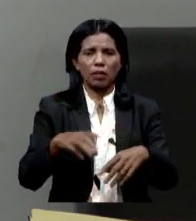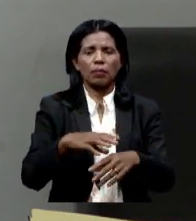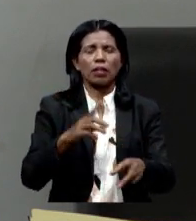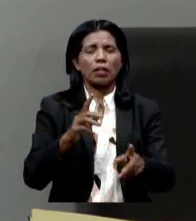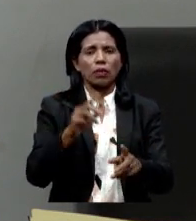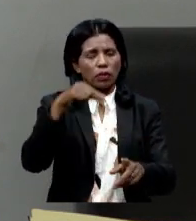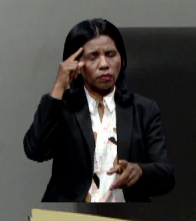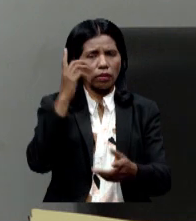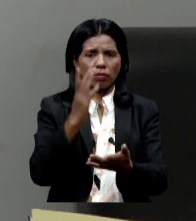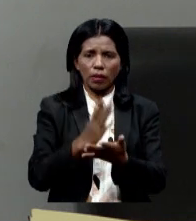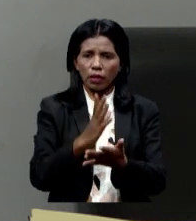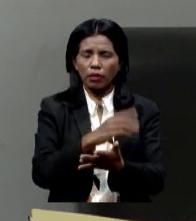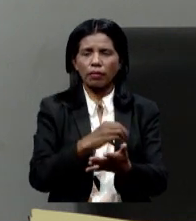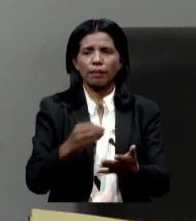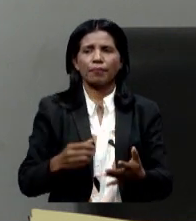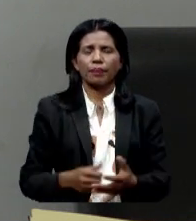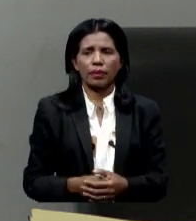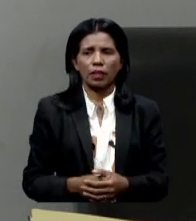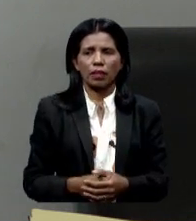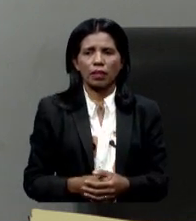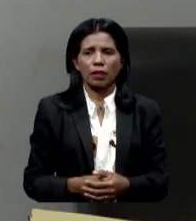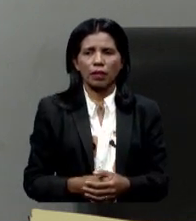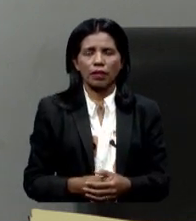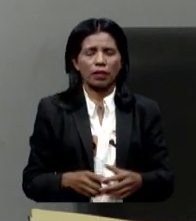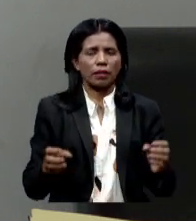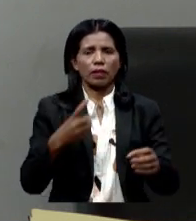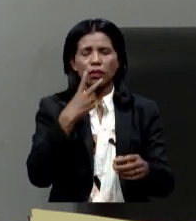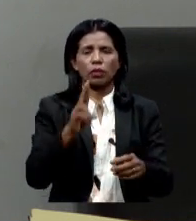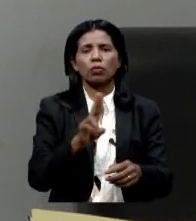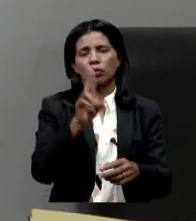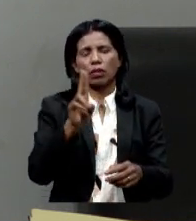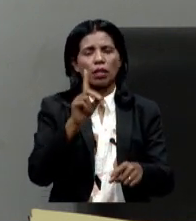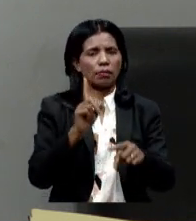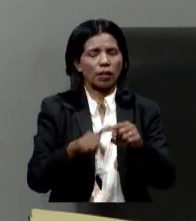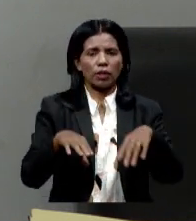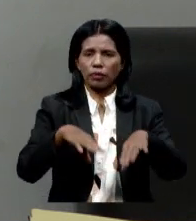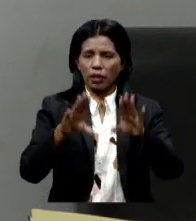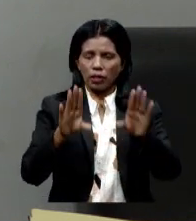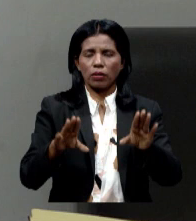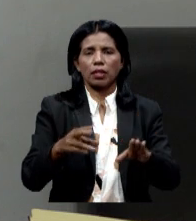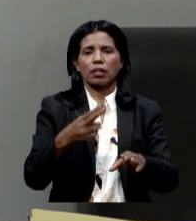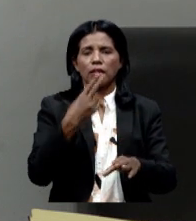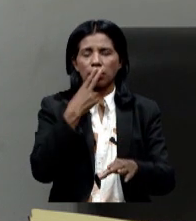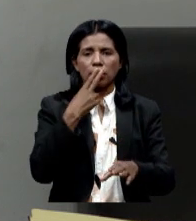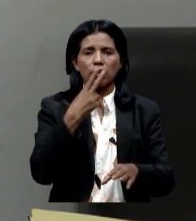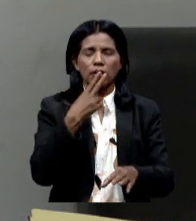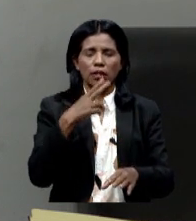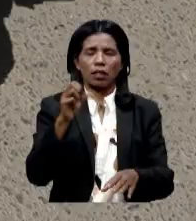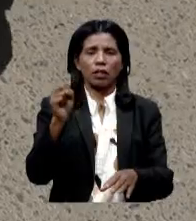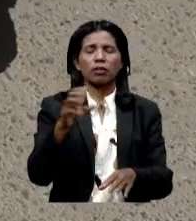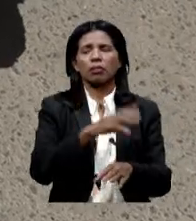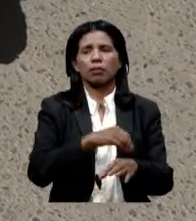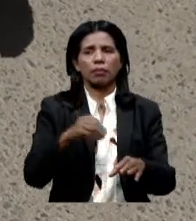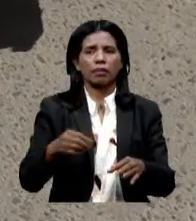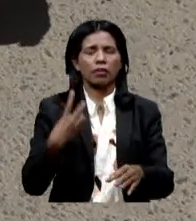ita establishment cerne belian mayoria la komersializan tabak ilisit or sirkulasan tabak ilisit ni bawat lihita ni gendor ambulante sira